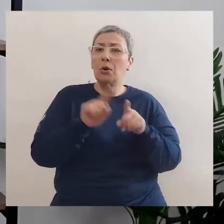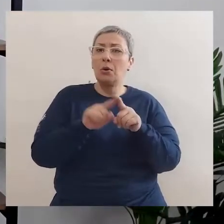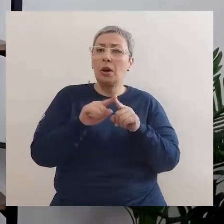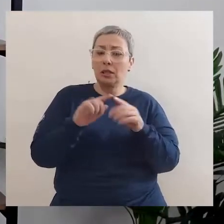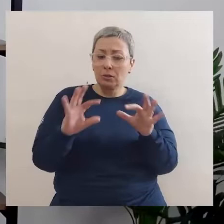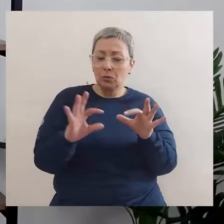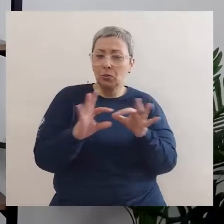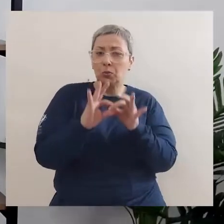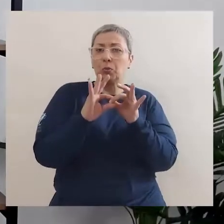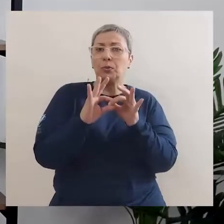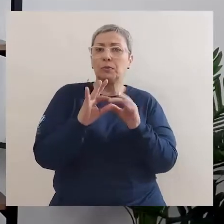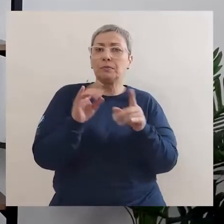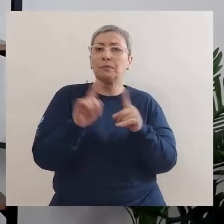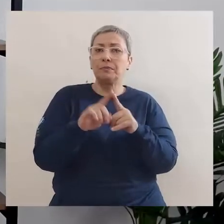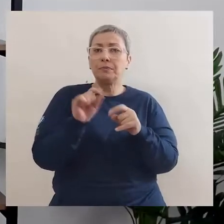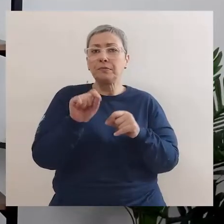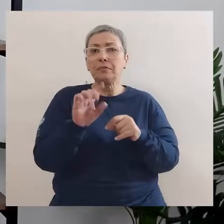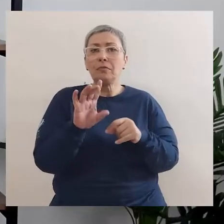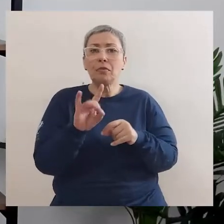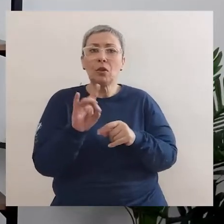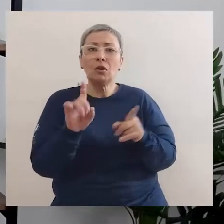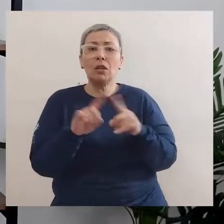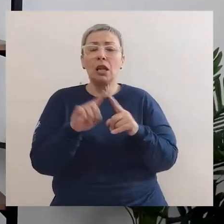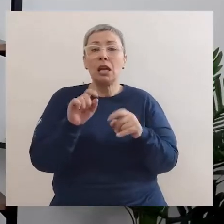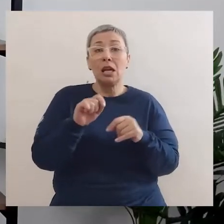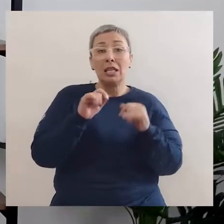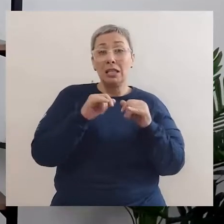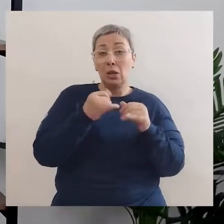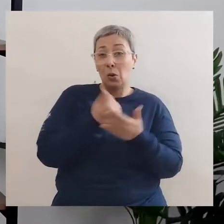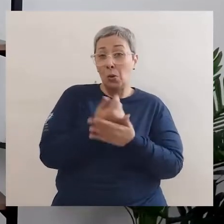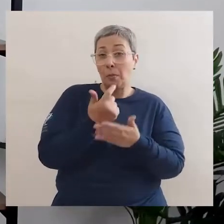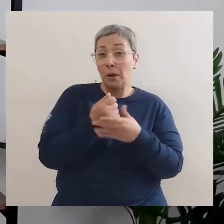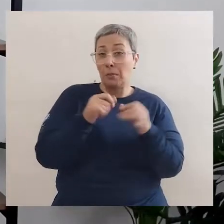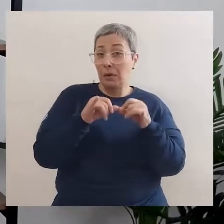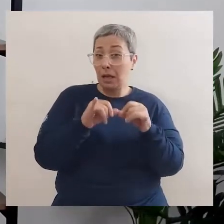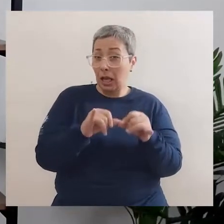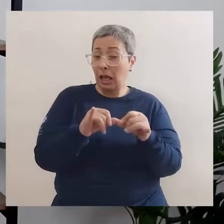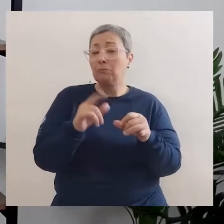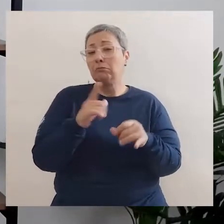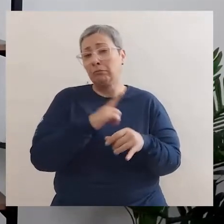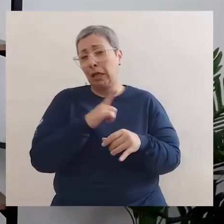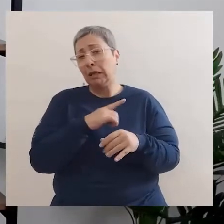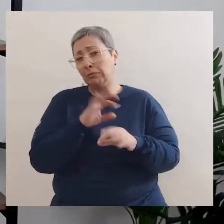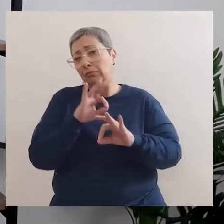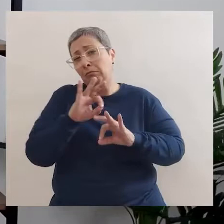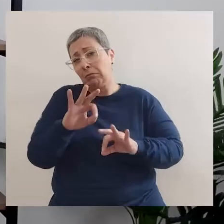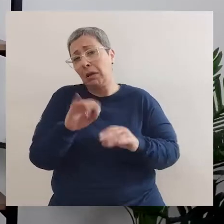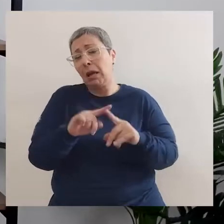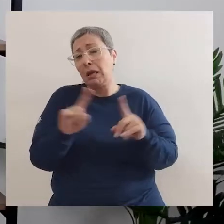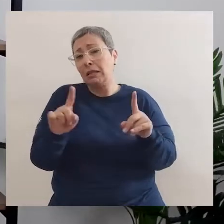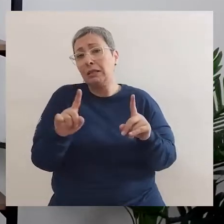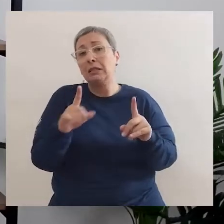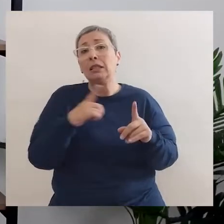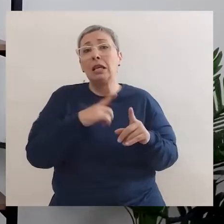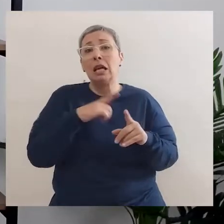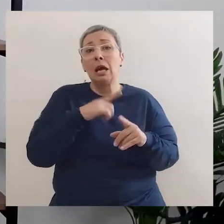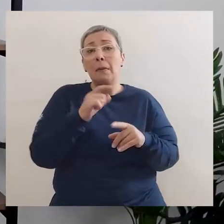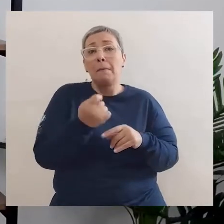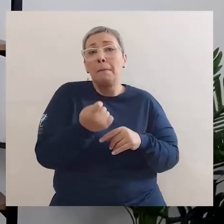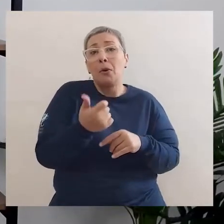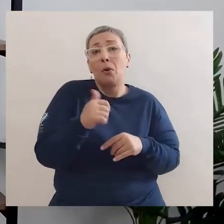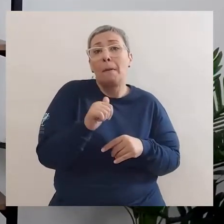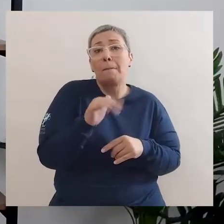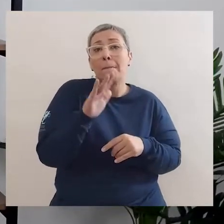no mercado, ele também dá um efeito, né? Mas ele é um pouco mais grossinho. Então é legal você usar